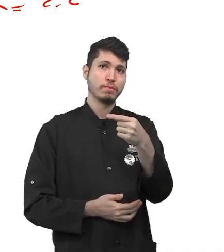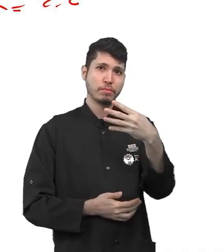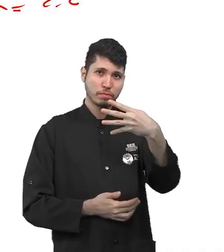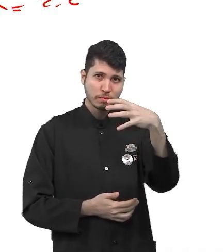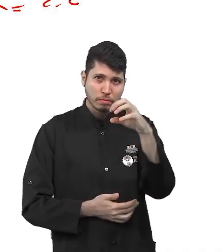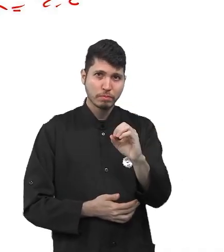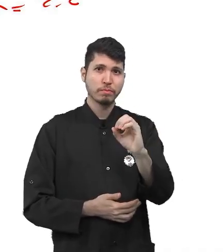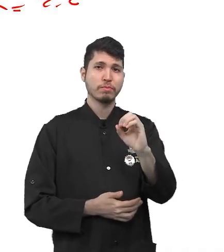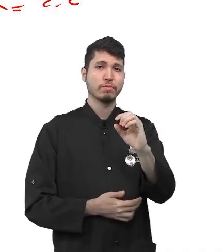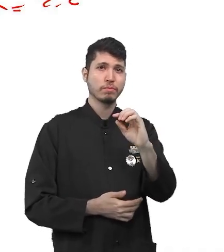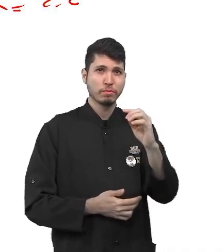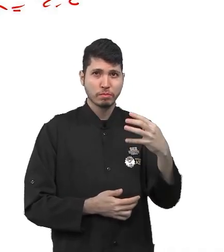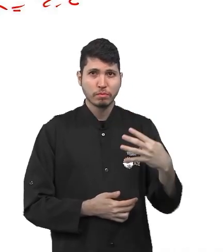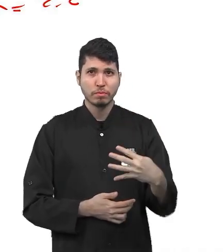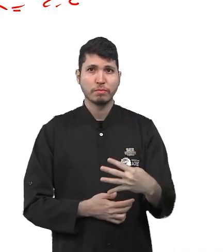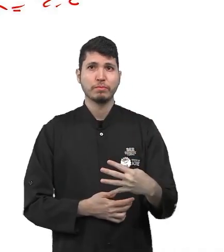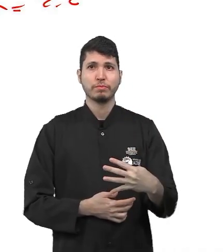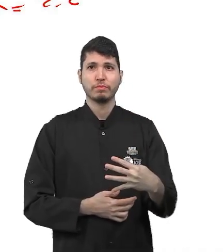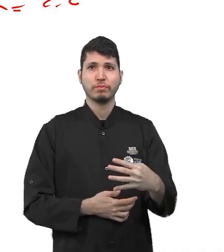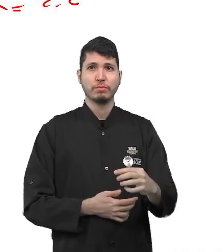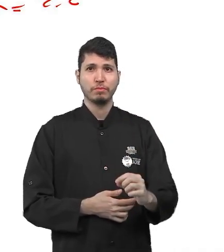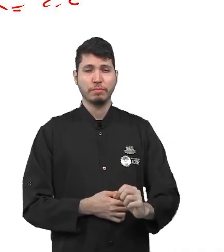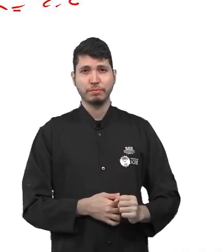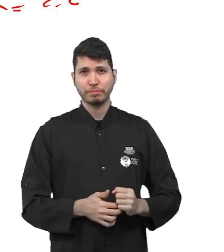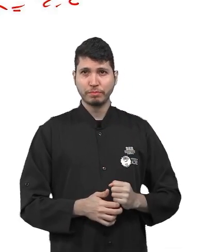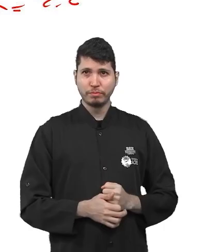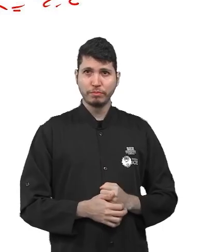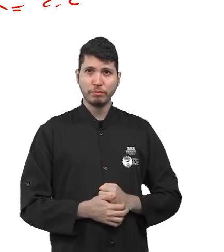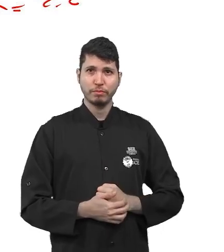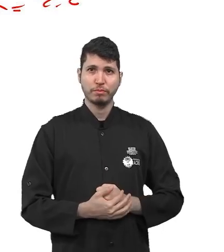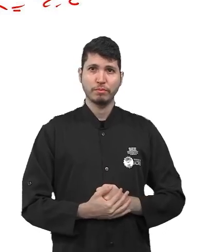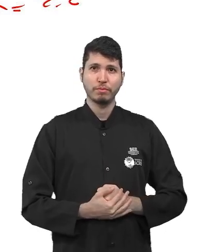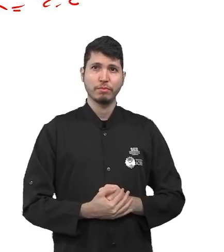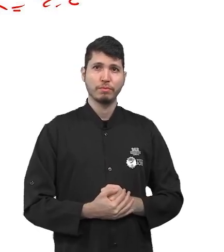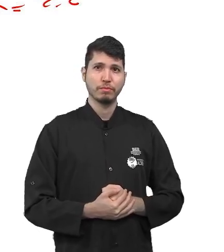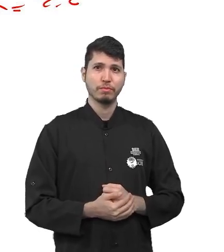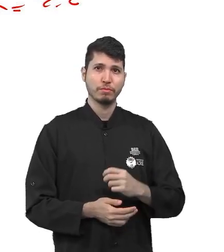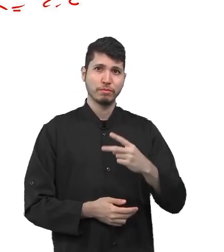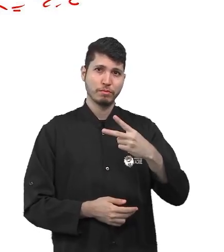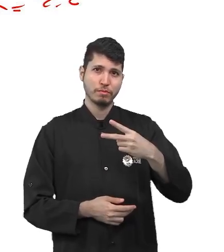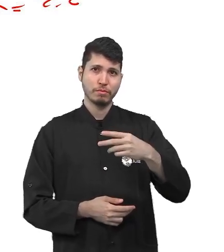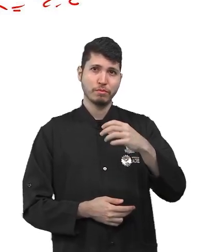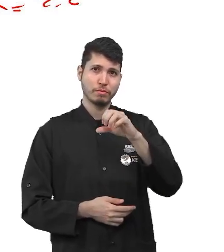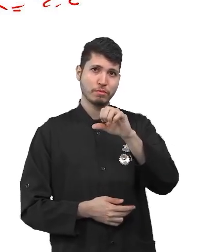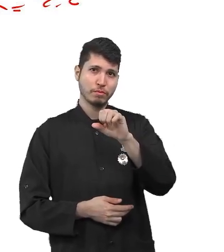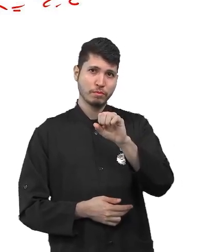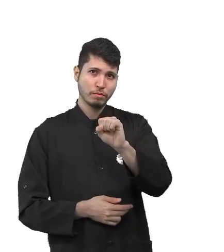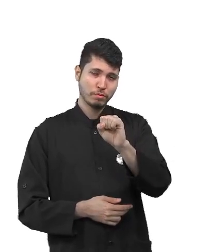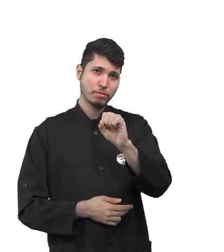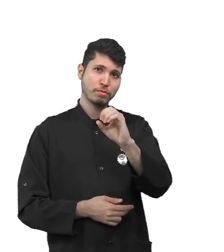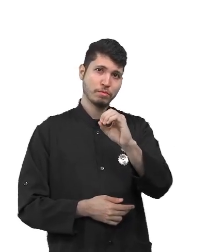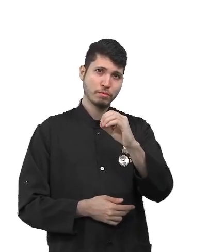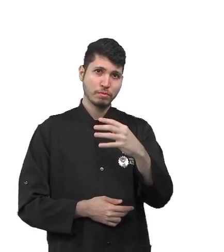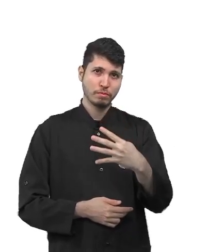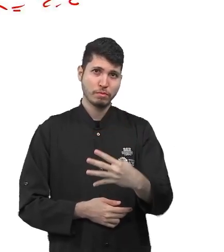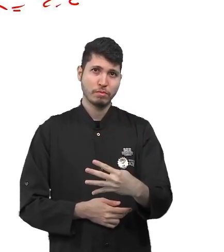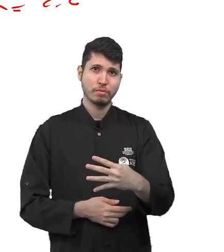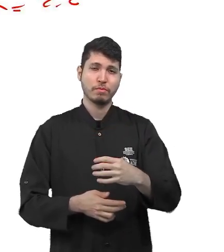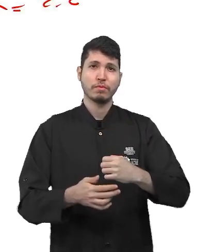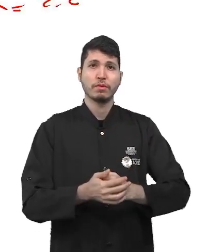por 4, eu vou obter 20. Ou seja, a alternativa correta vai ser o 20º dia, porque ele fala que é o primeiro dia após, né?